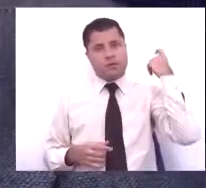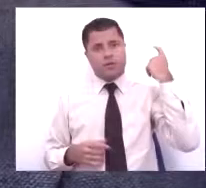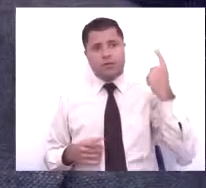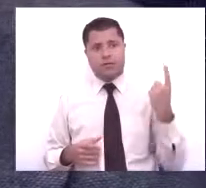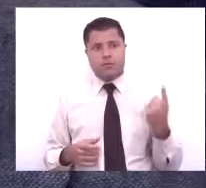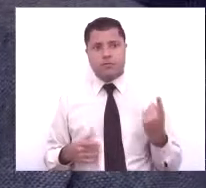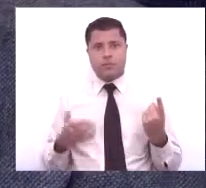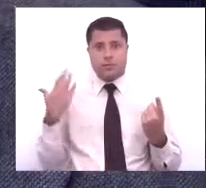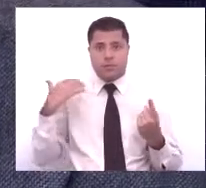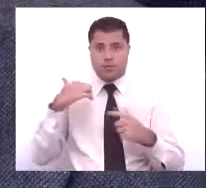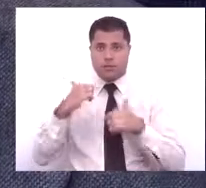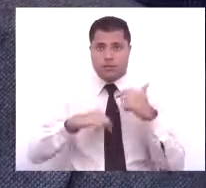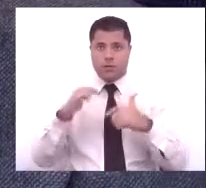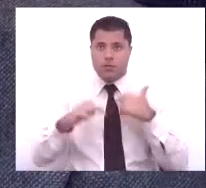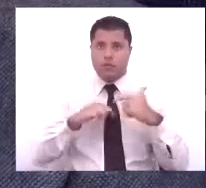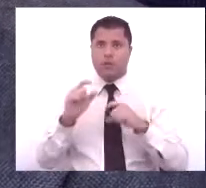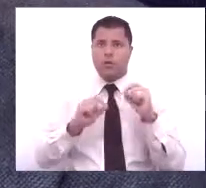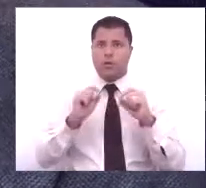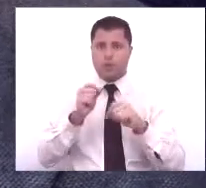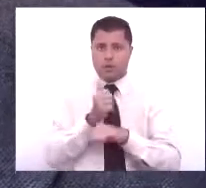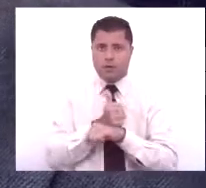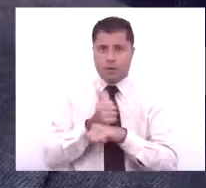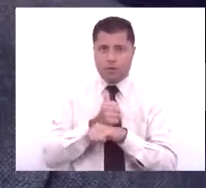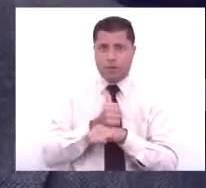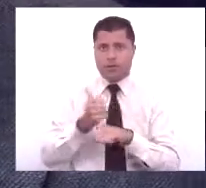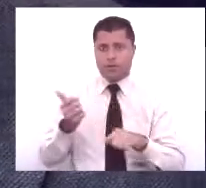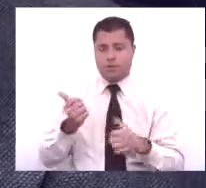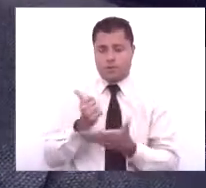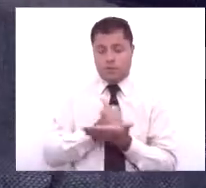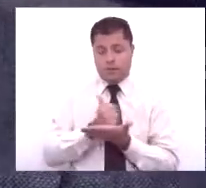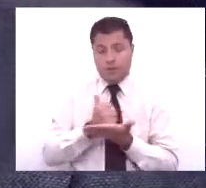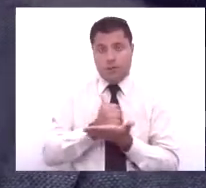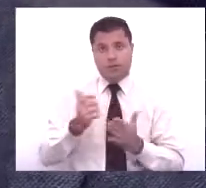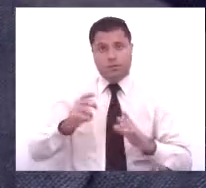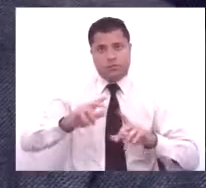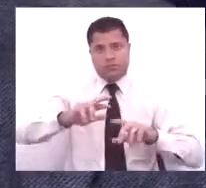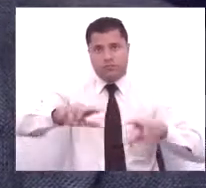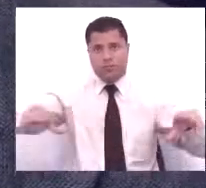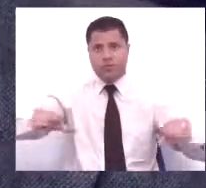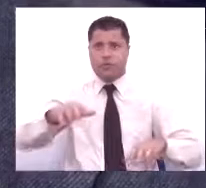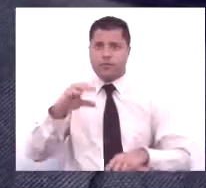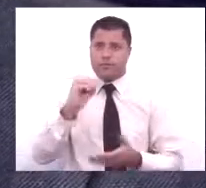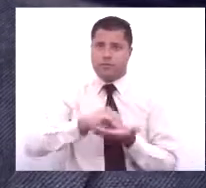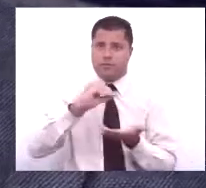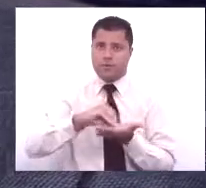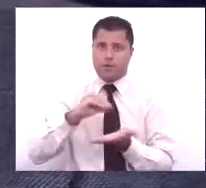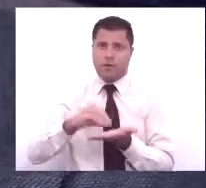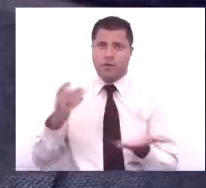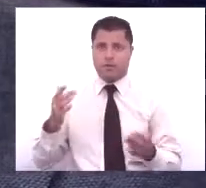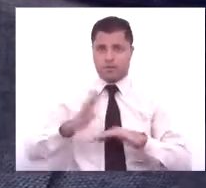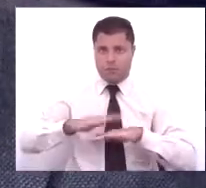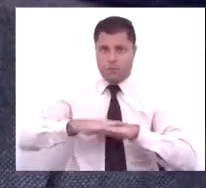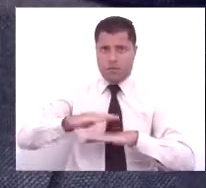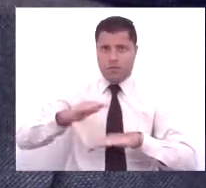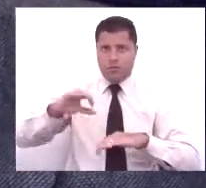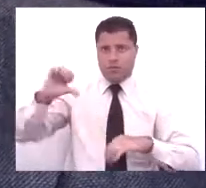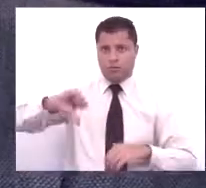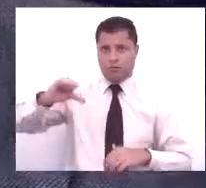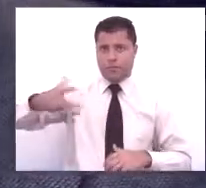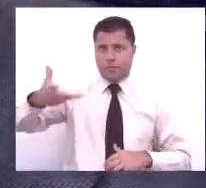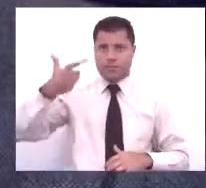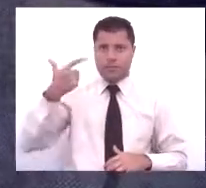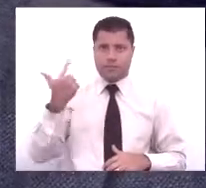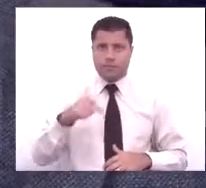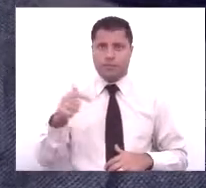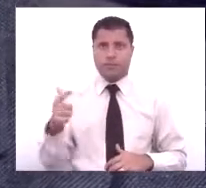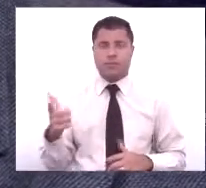era feito por pessoas que não têm essa qualificação de farmacêutico, até por médicos ou outras pessoas que não estavam qualificadas para fazer esse serviço? É